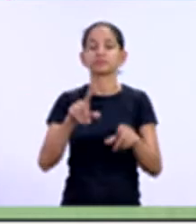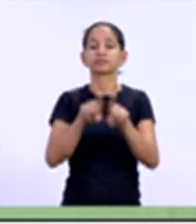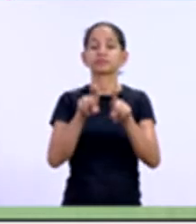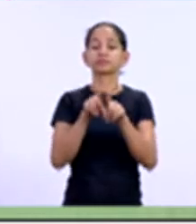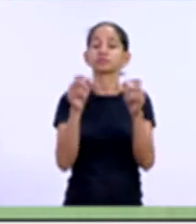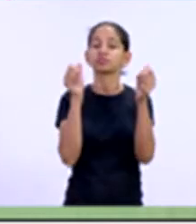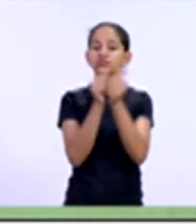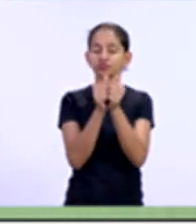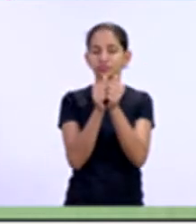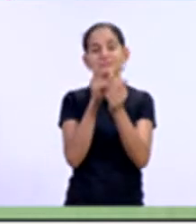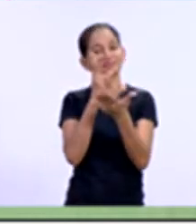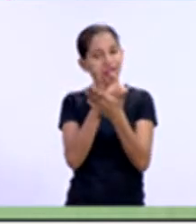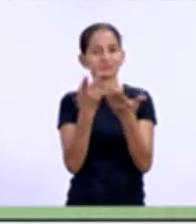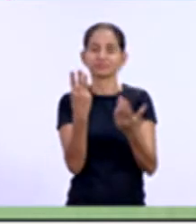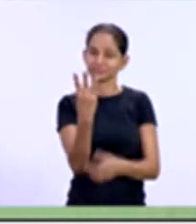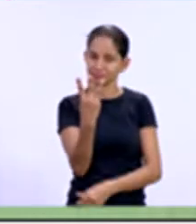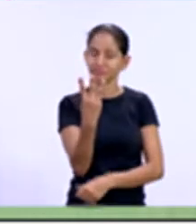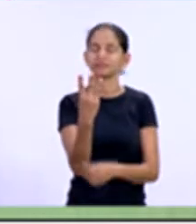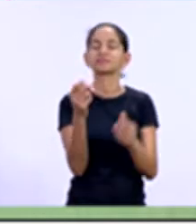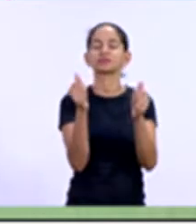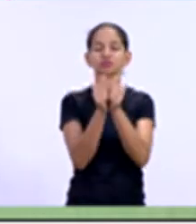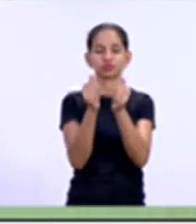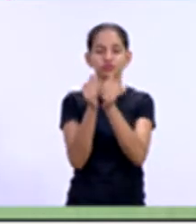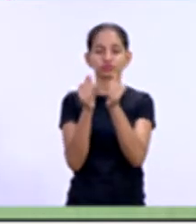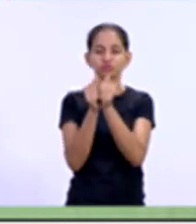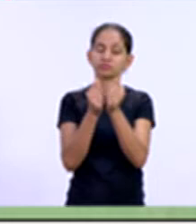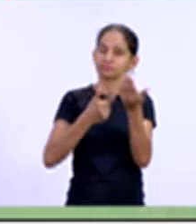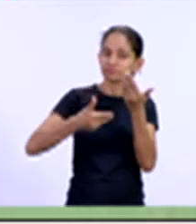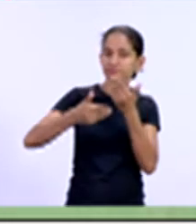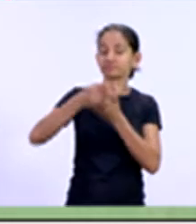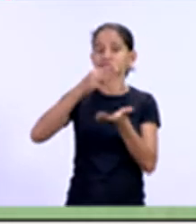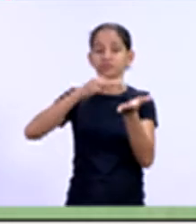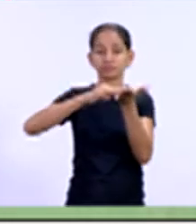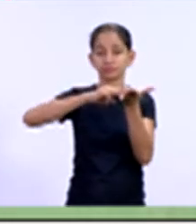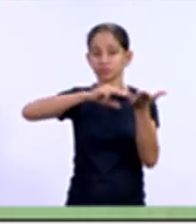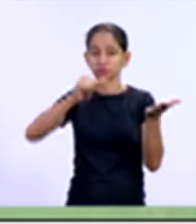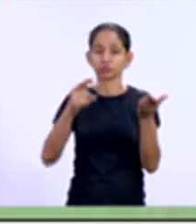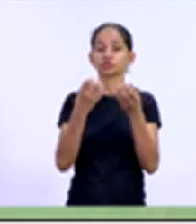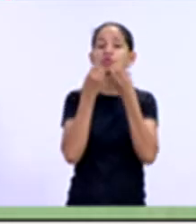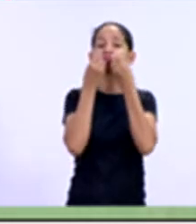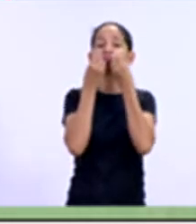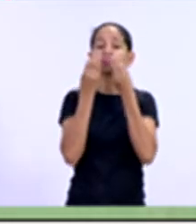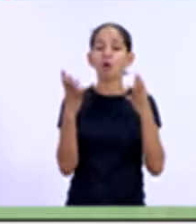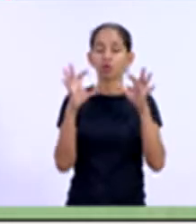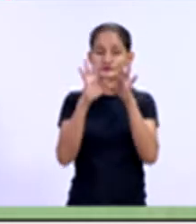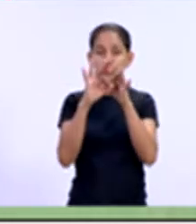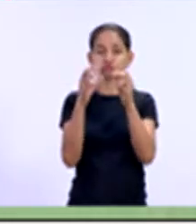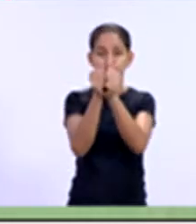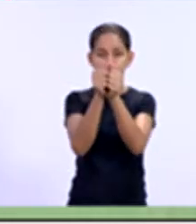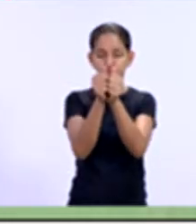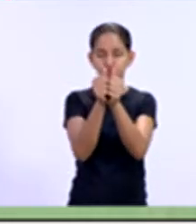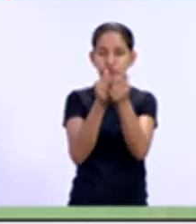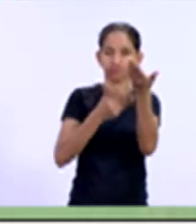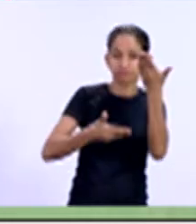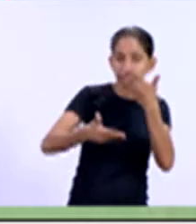interação. Esses princípios promovem metodologias colaborativas